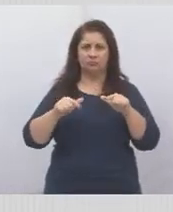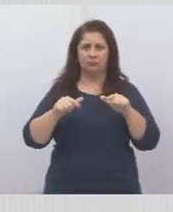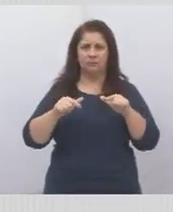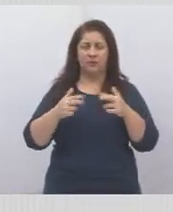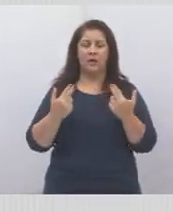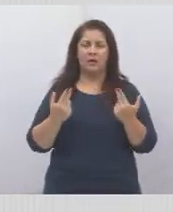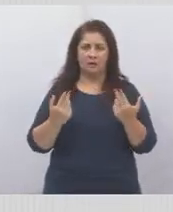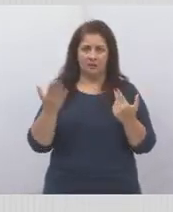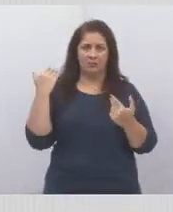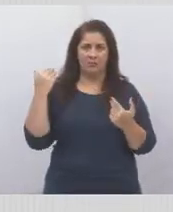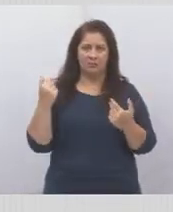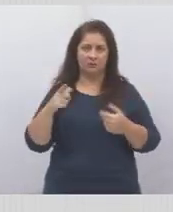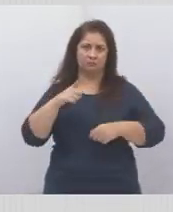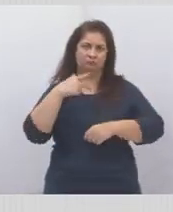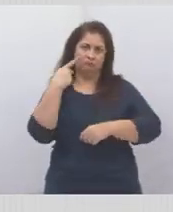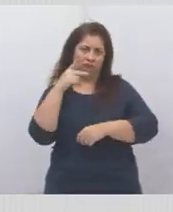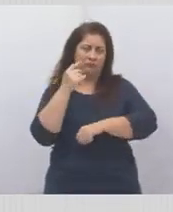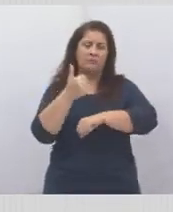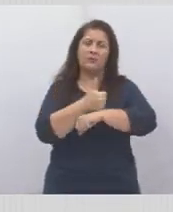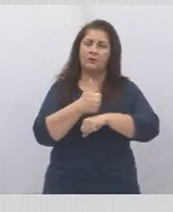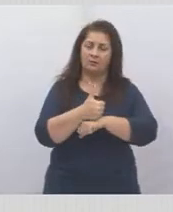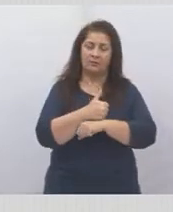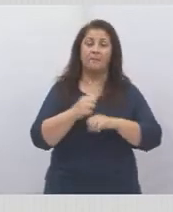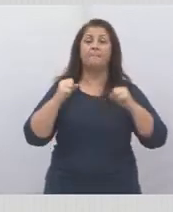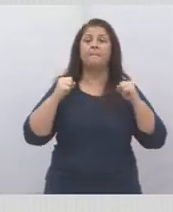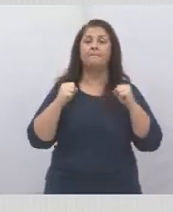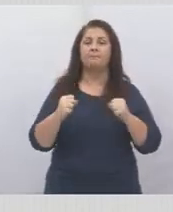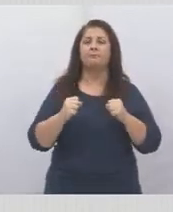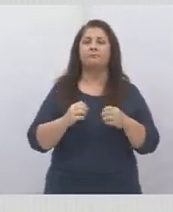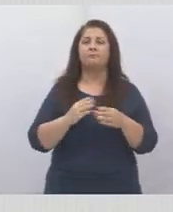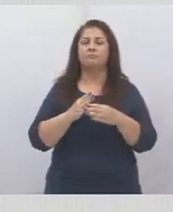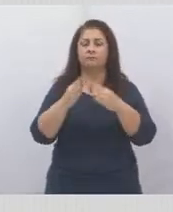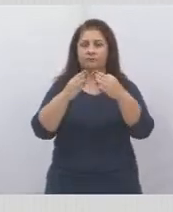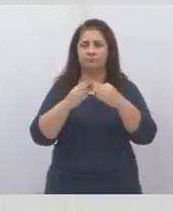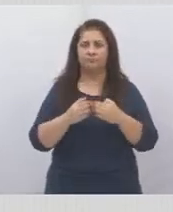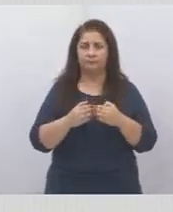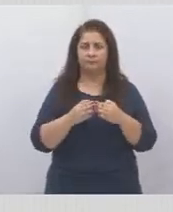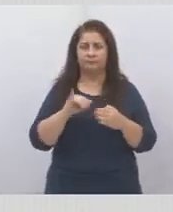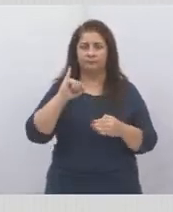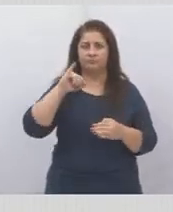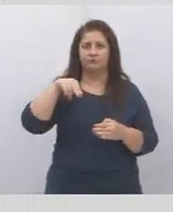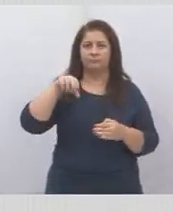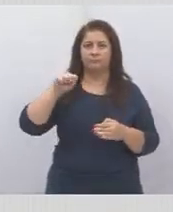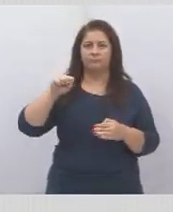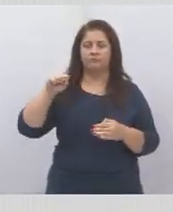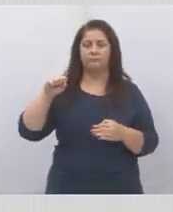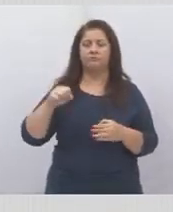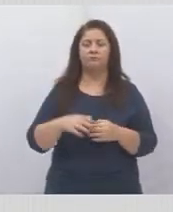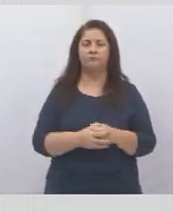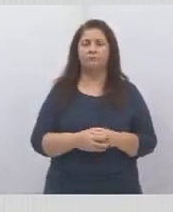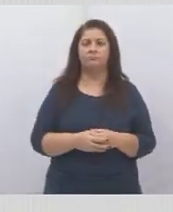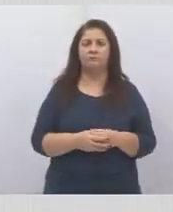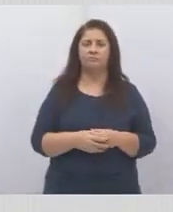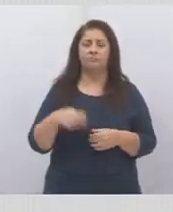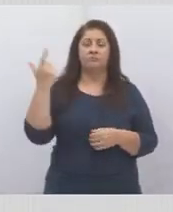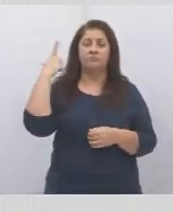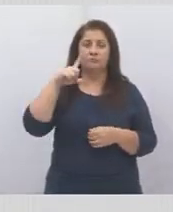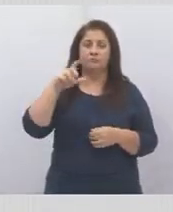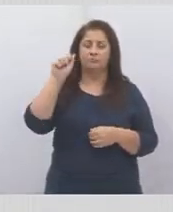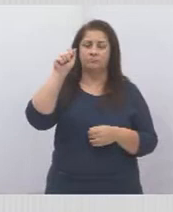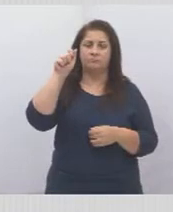a sua função seu trabalho ela pode ingressar com pedido no INSS para